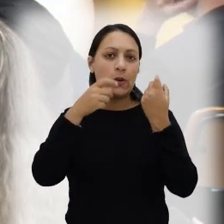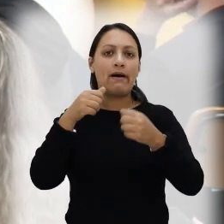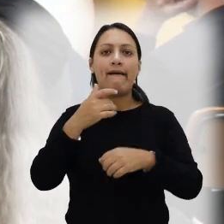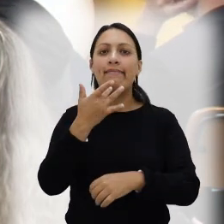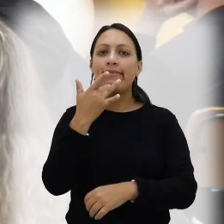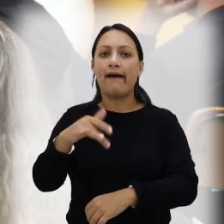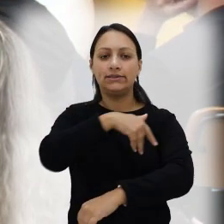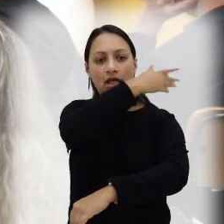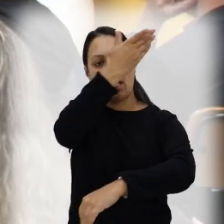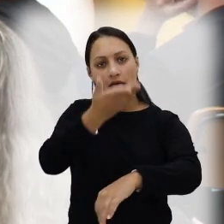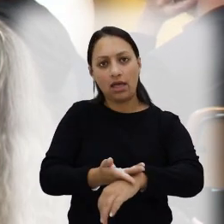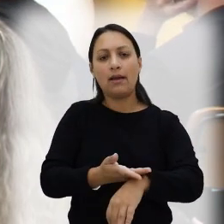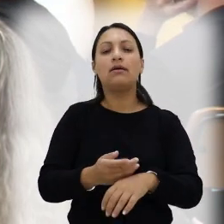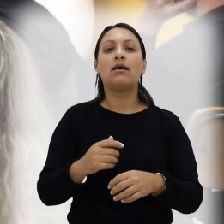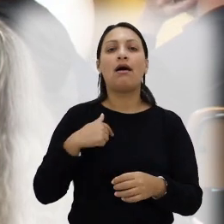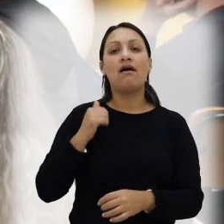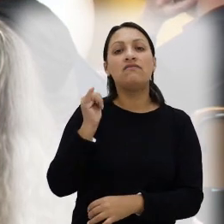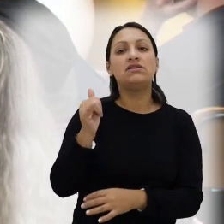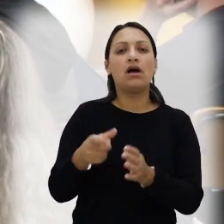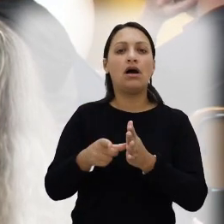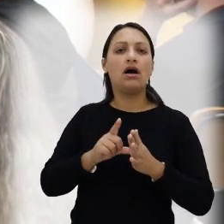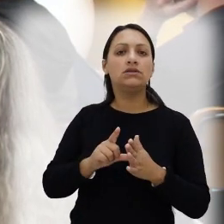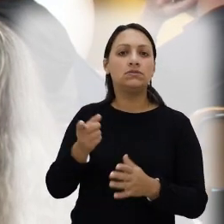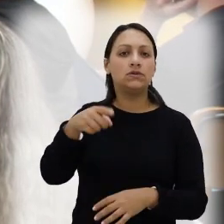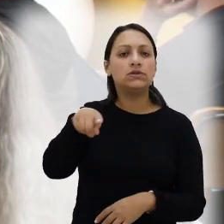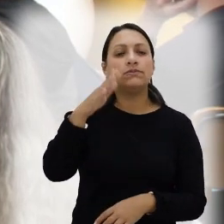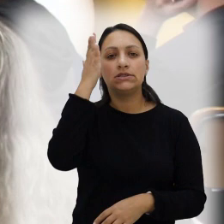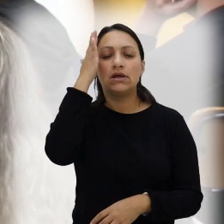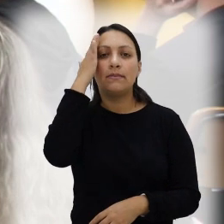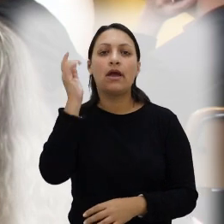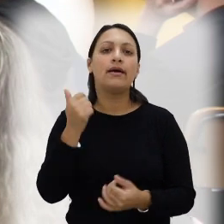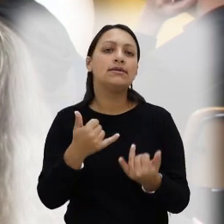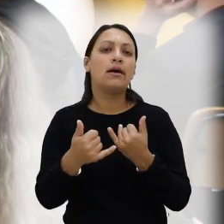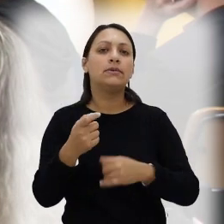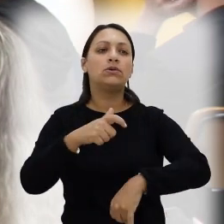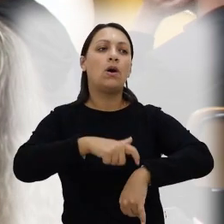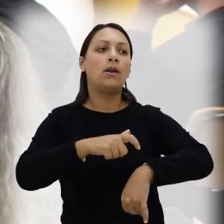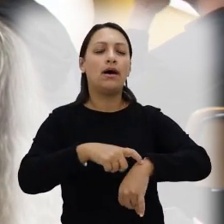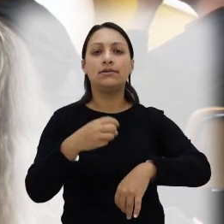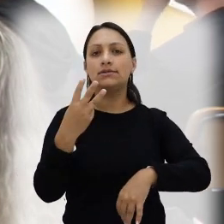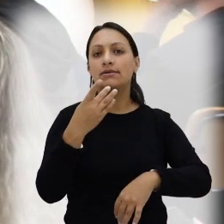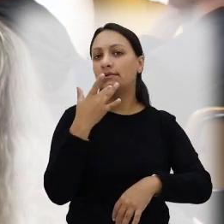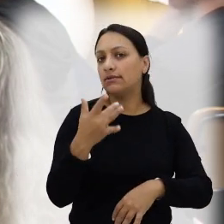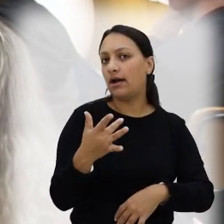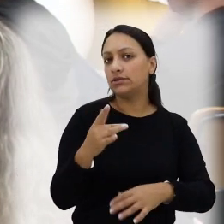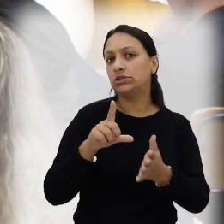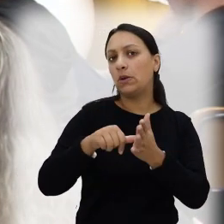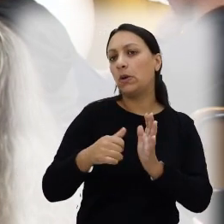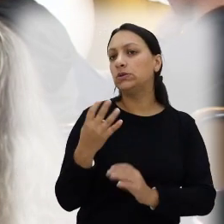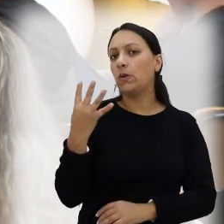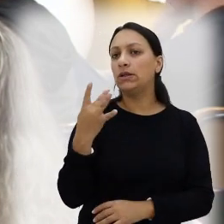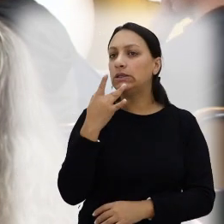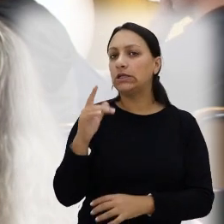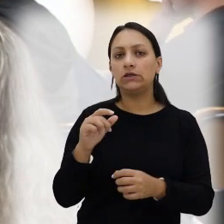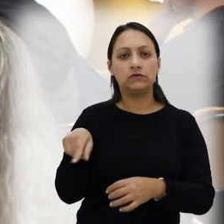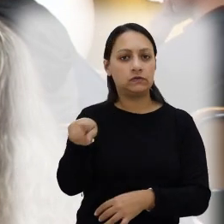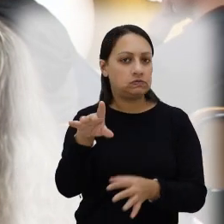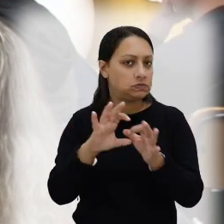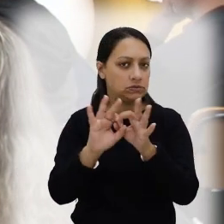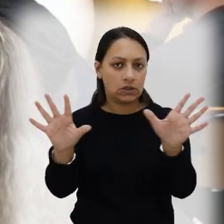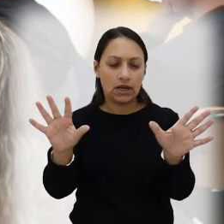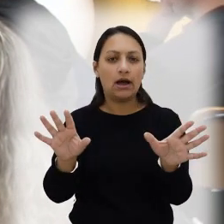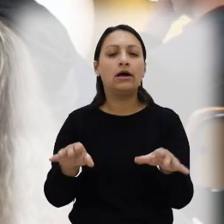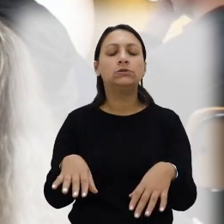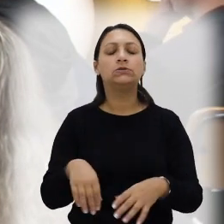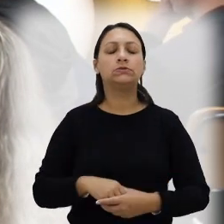vocês com antecedência. Olha, minha janela é hoje 15 horas. Então, depois das 16 você está liberado, antes das 15 você também